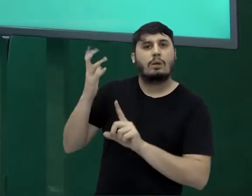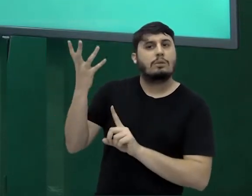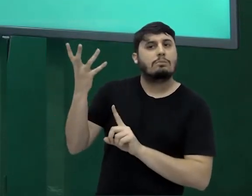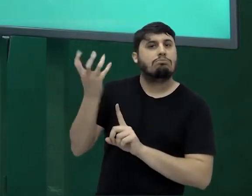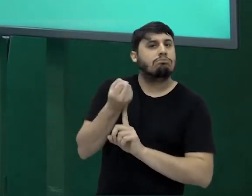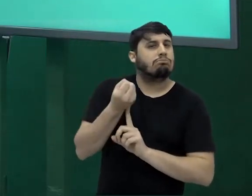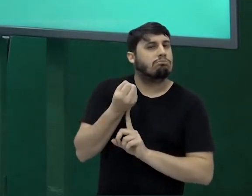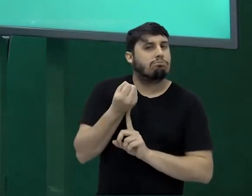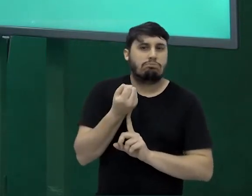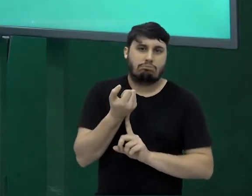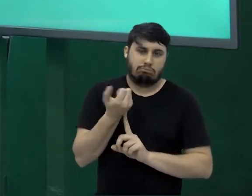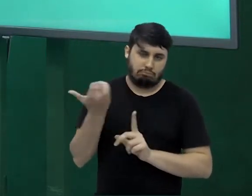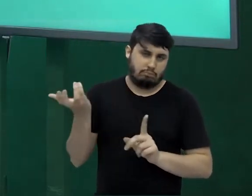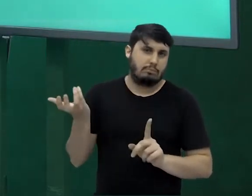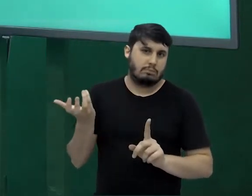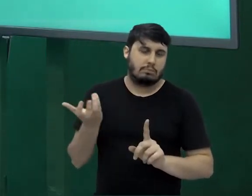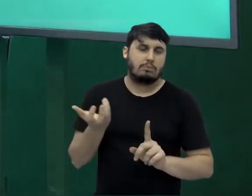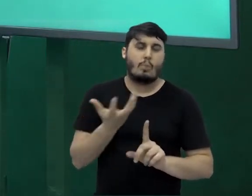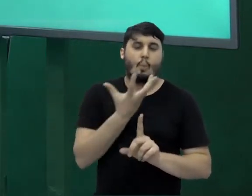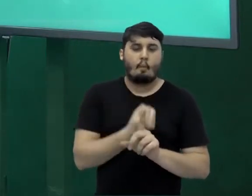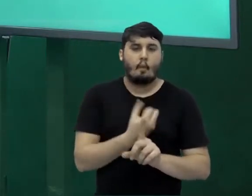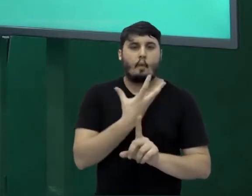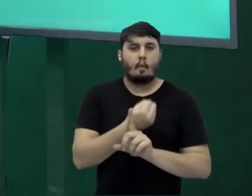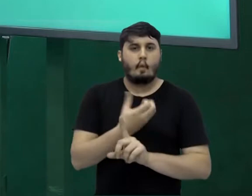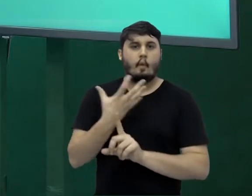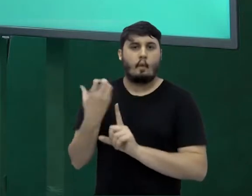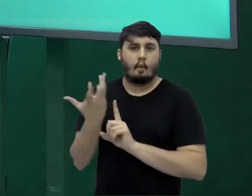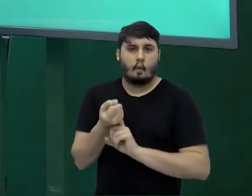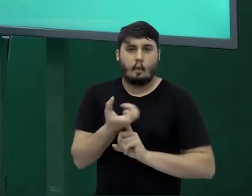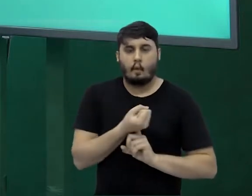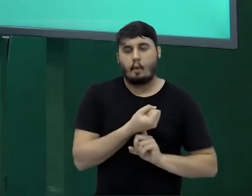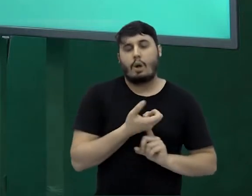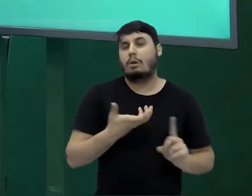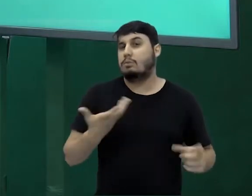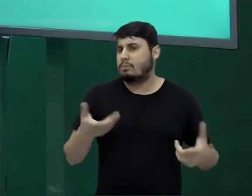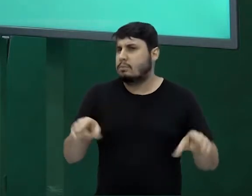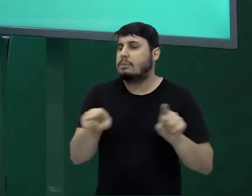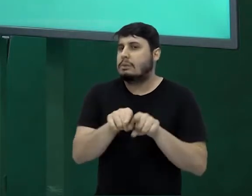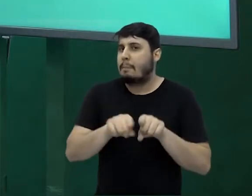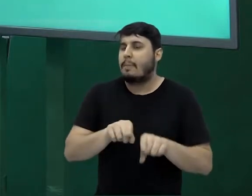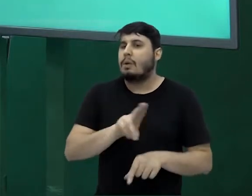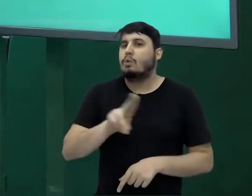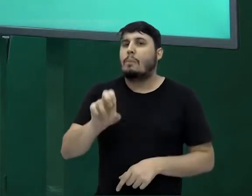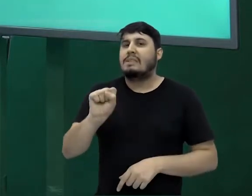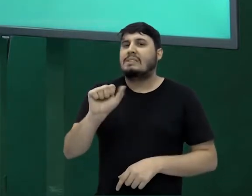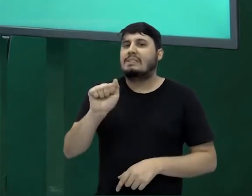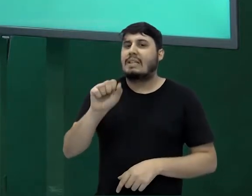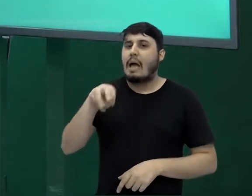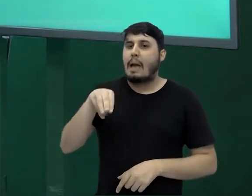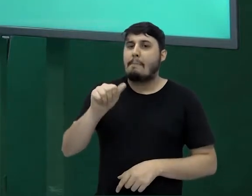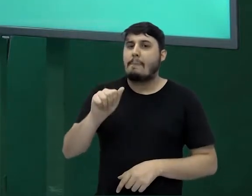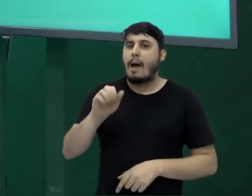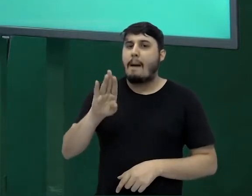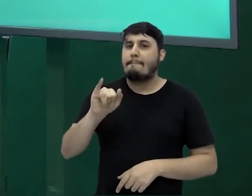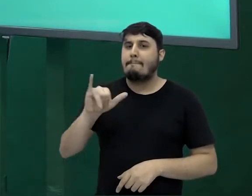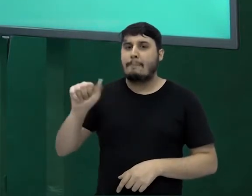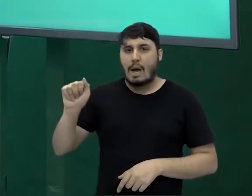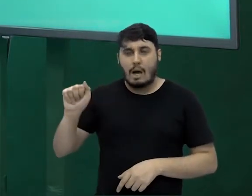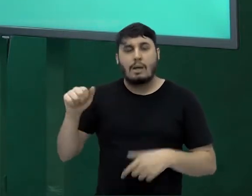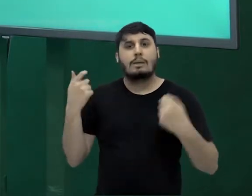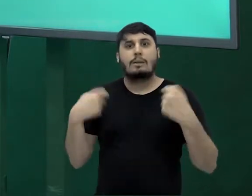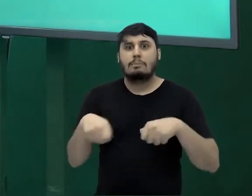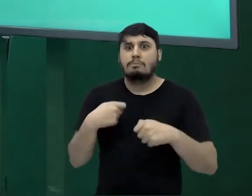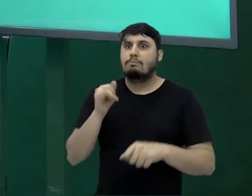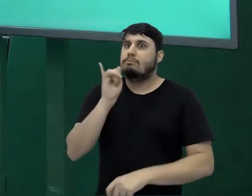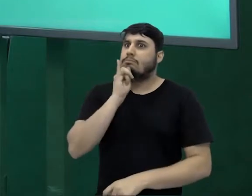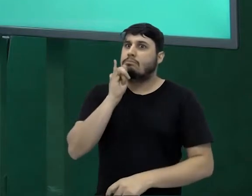nas samambaias, você tem lá os esporos, elas começam a produzir esporos, né? Aqueles soros, né? Aqueles grupos